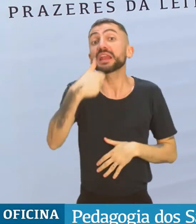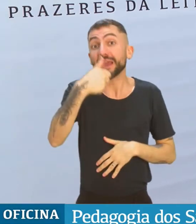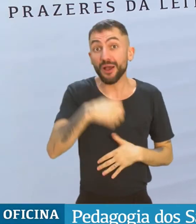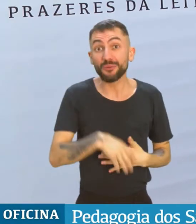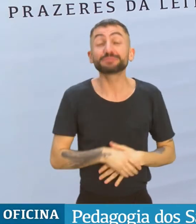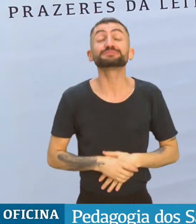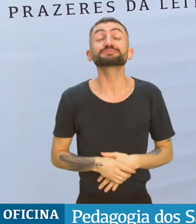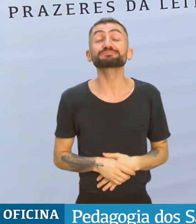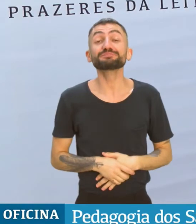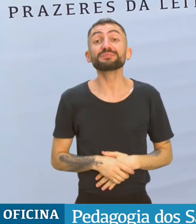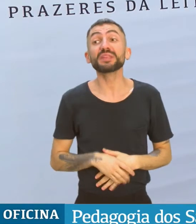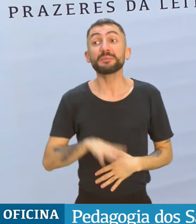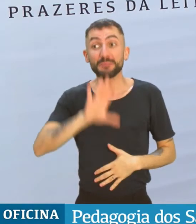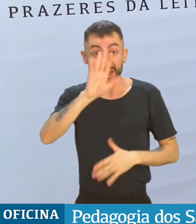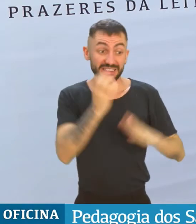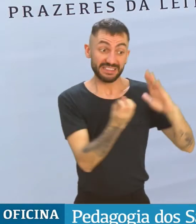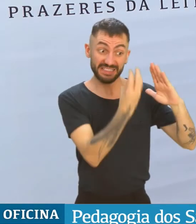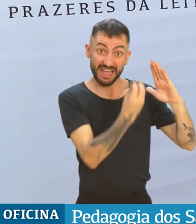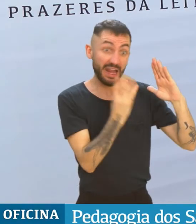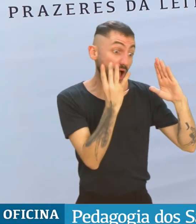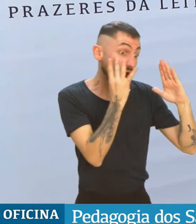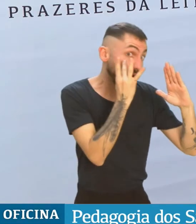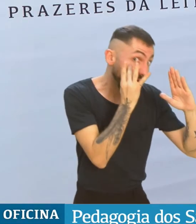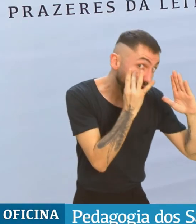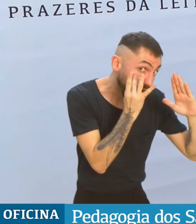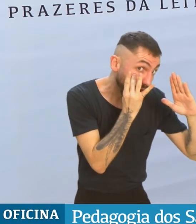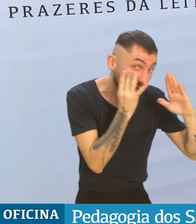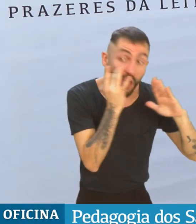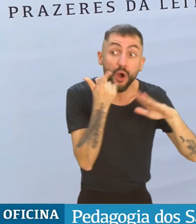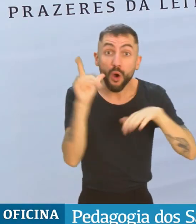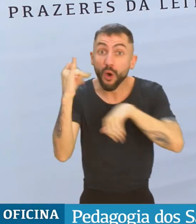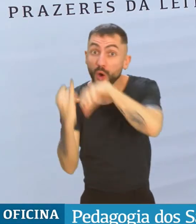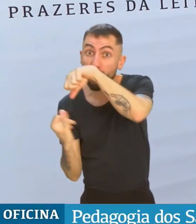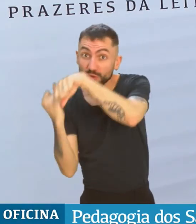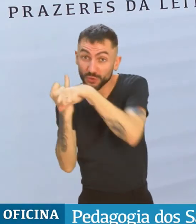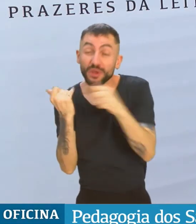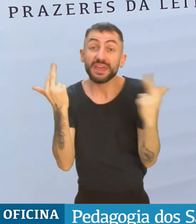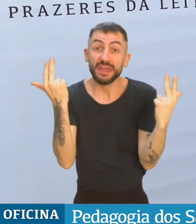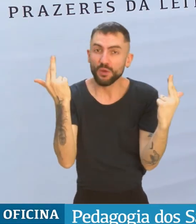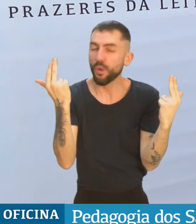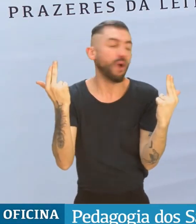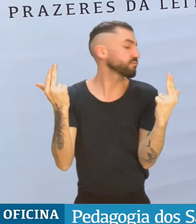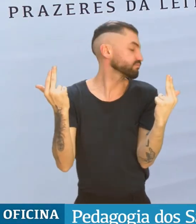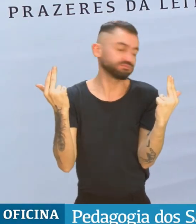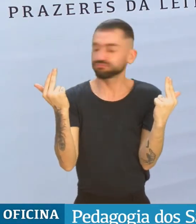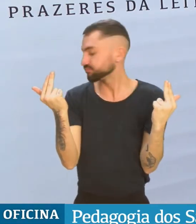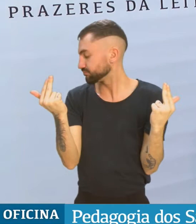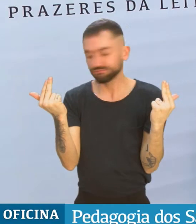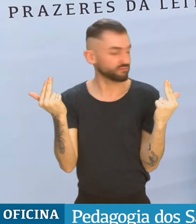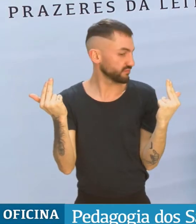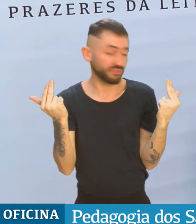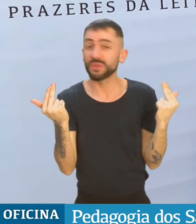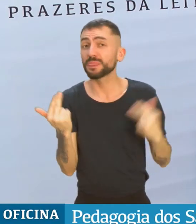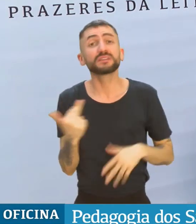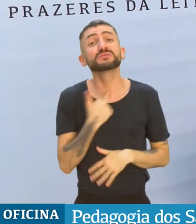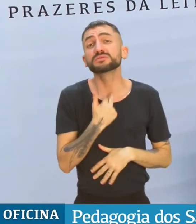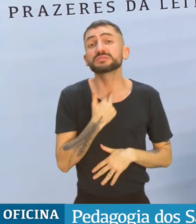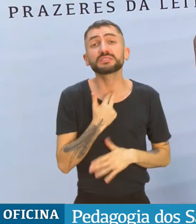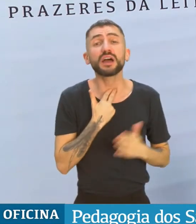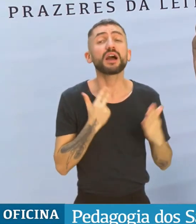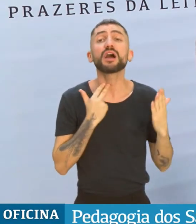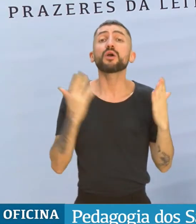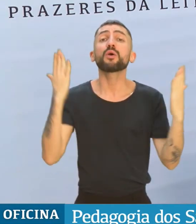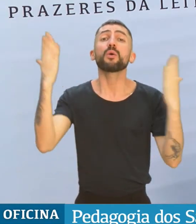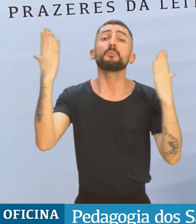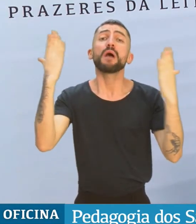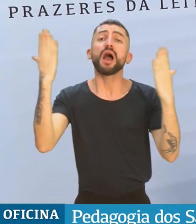compara ao sarau presencial? Não. E aí que eu acho que entra a grande questão. Você não pode comparar o